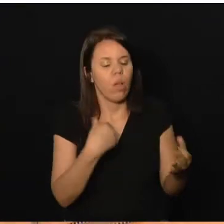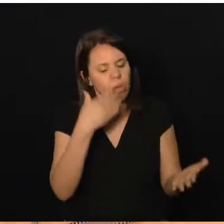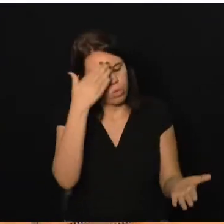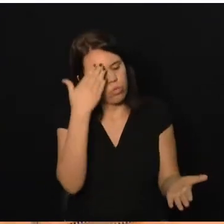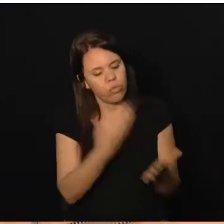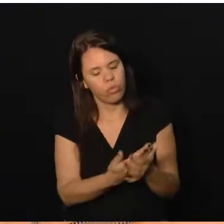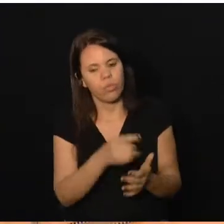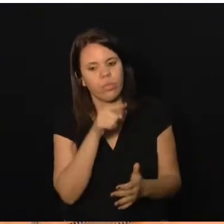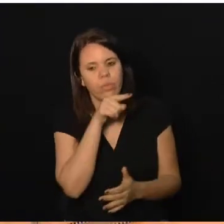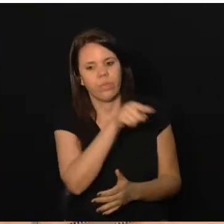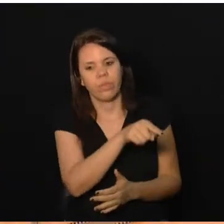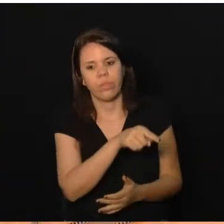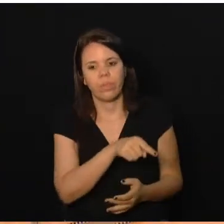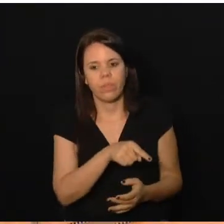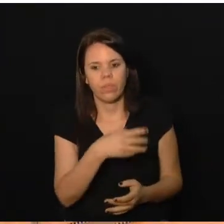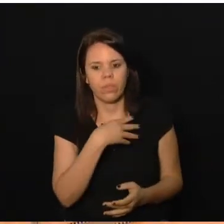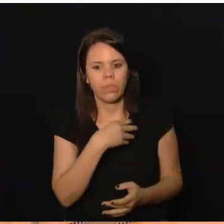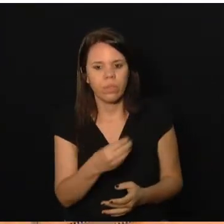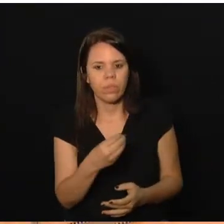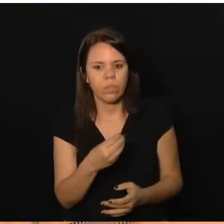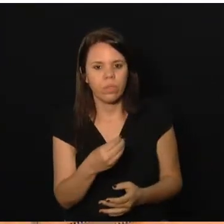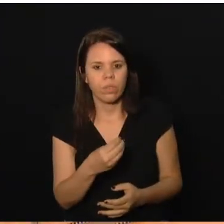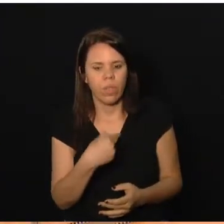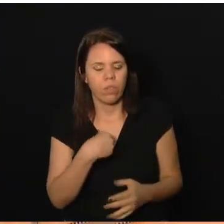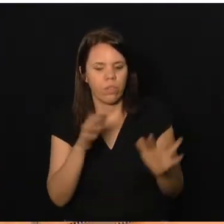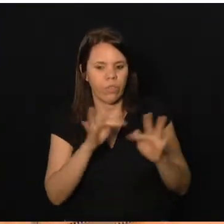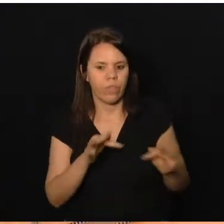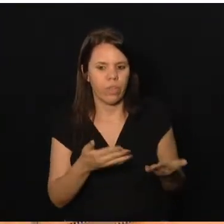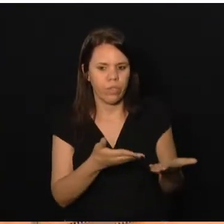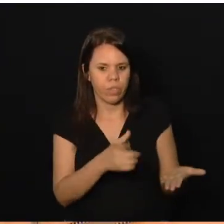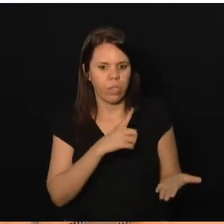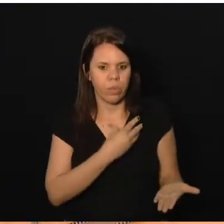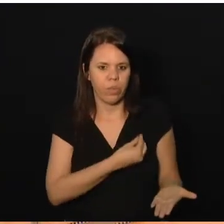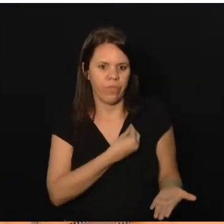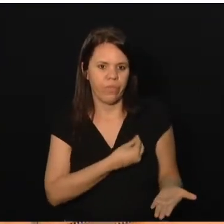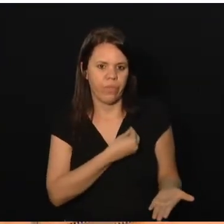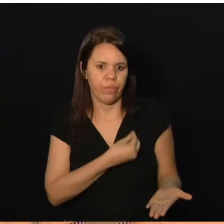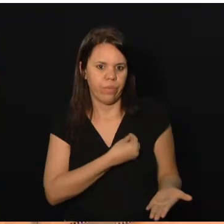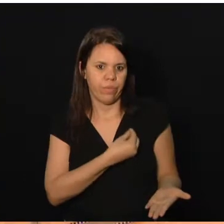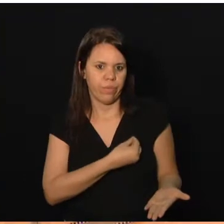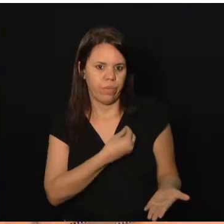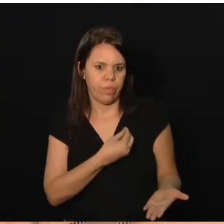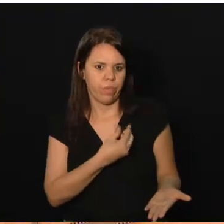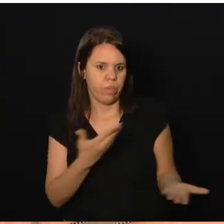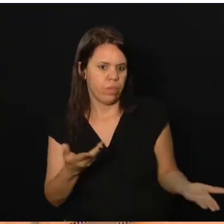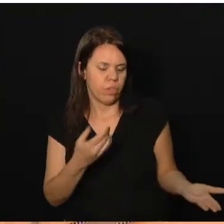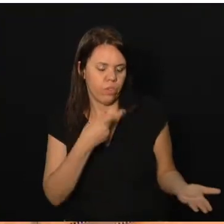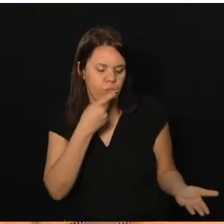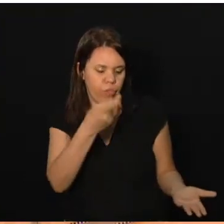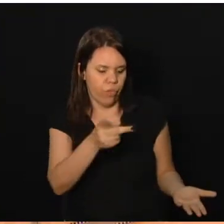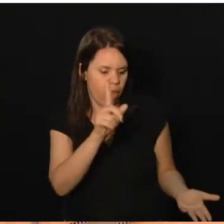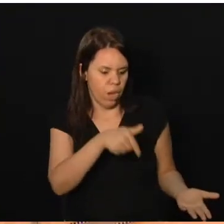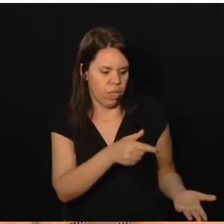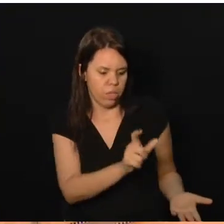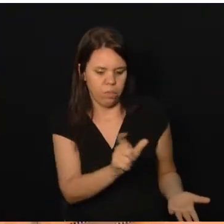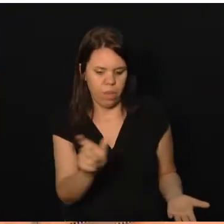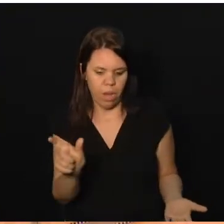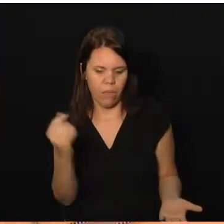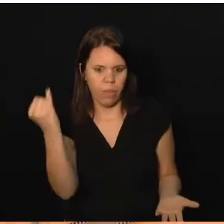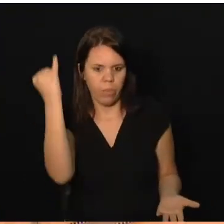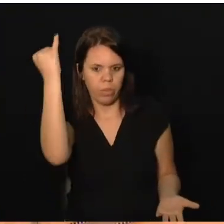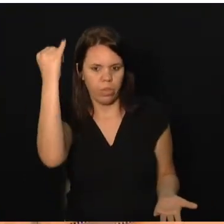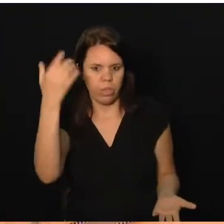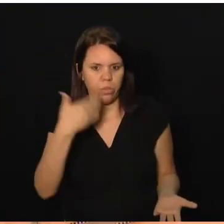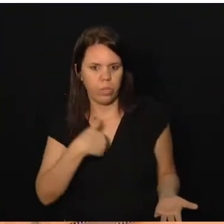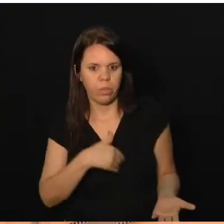em você. Filho, eu sou feliz por ter você na minha vida. Né? Será que a gente fala essas palavras? Você é importante para